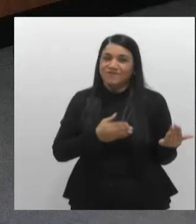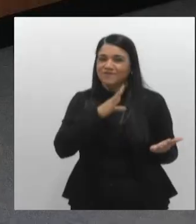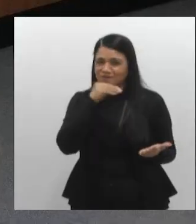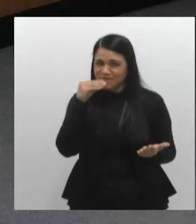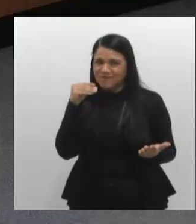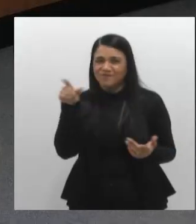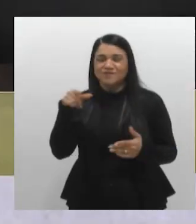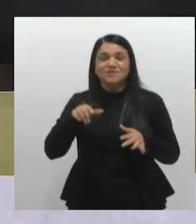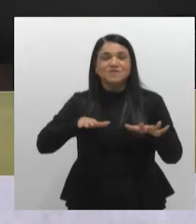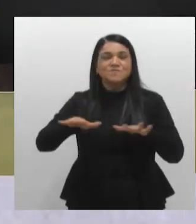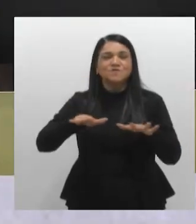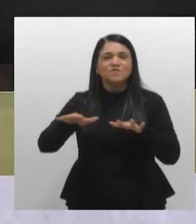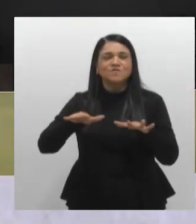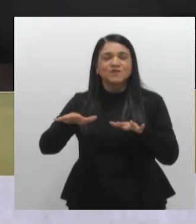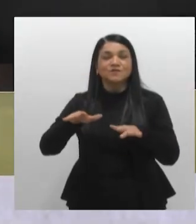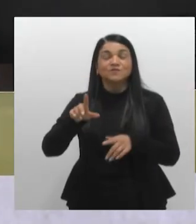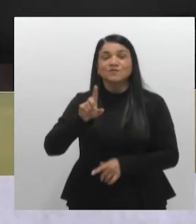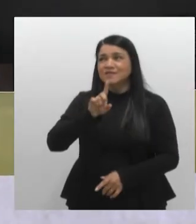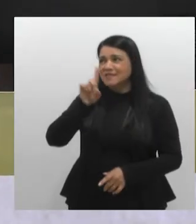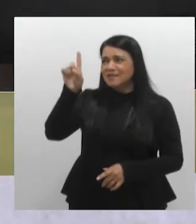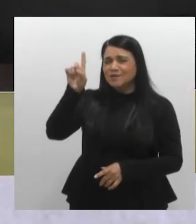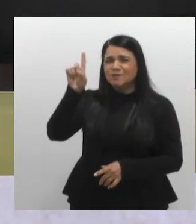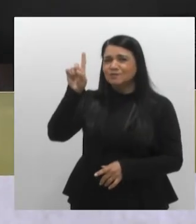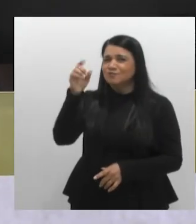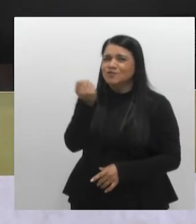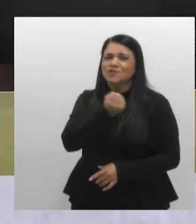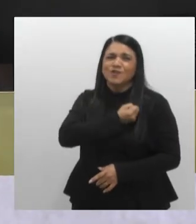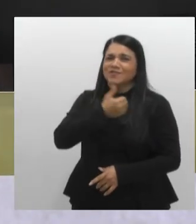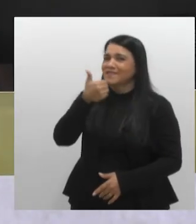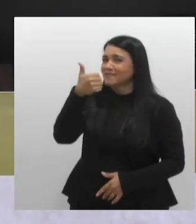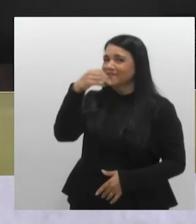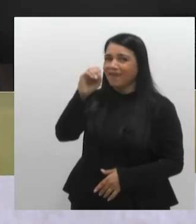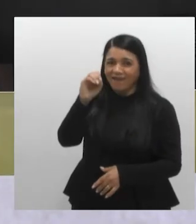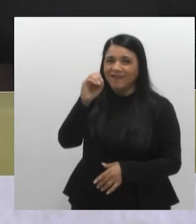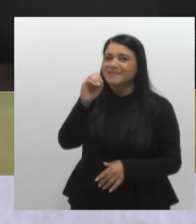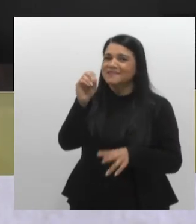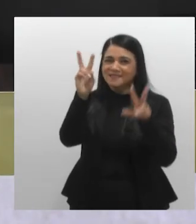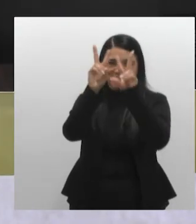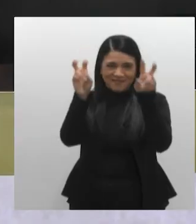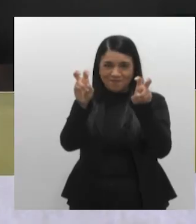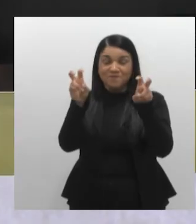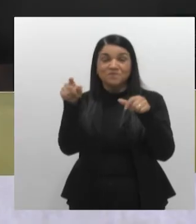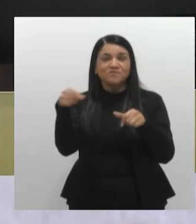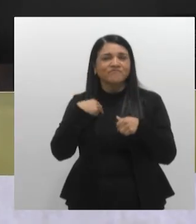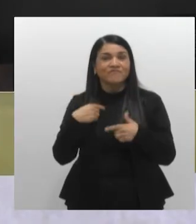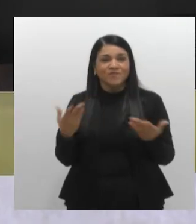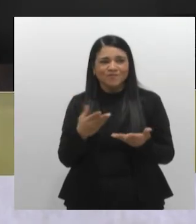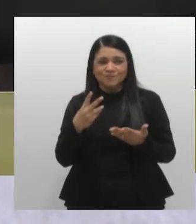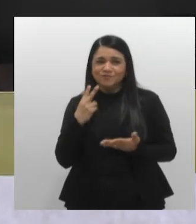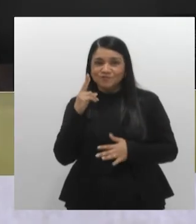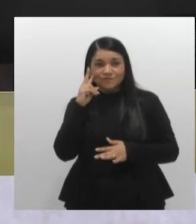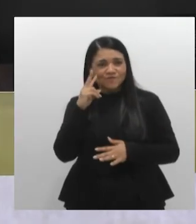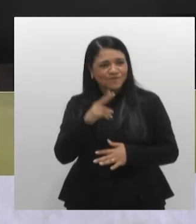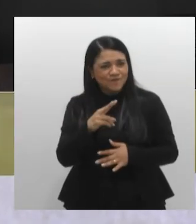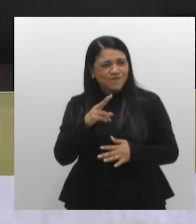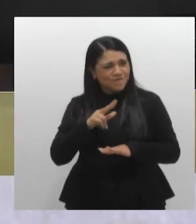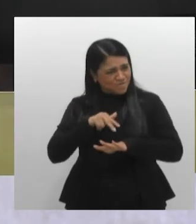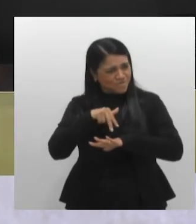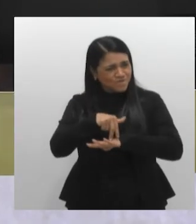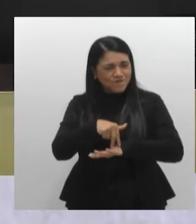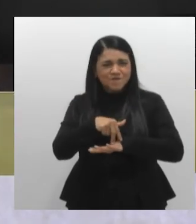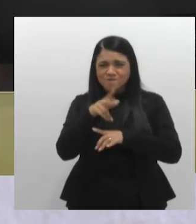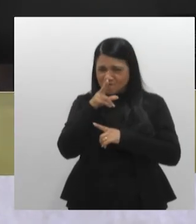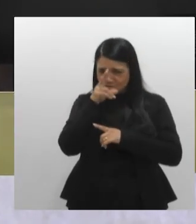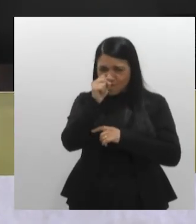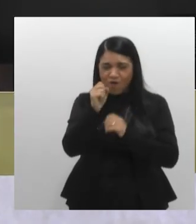lá no movimento Deus é 10, enfim, e vê-lo aqui hoje firme, forte conosco, rezando por